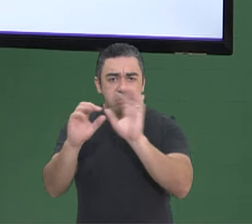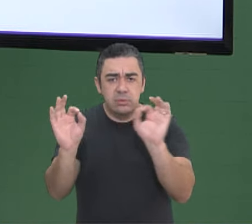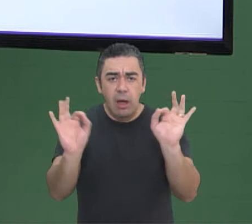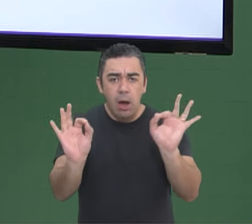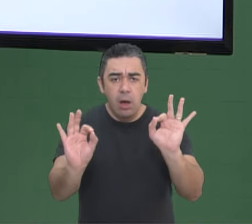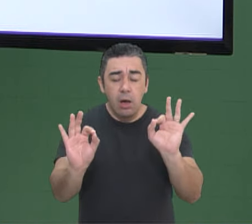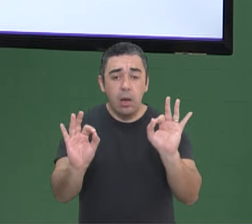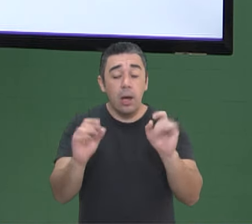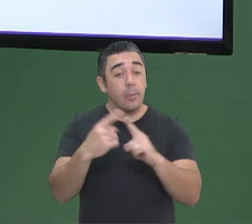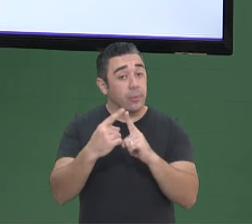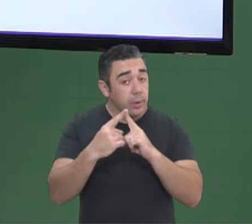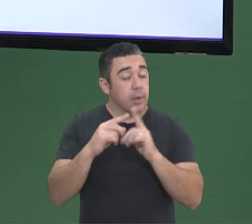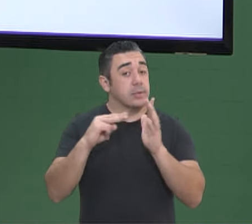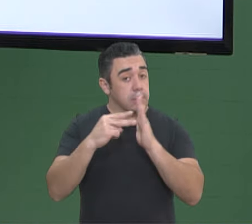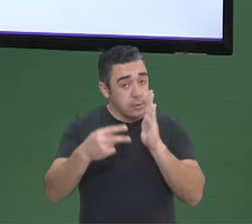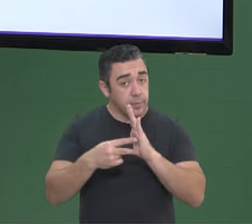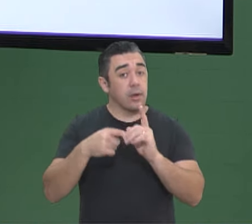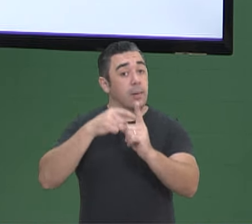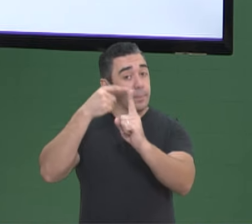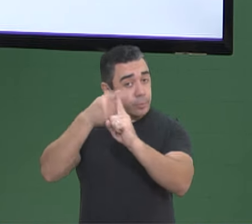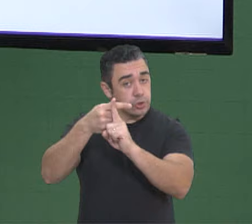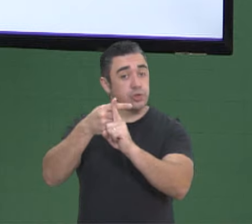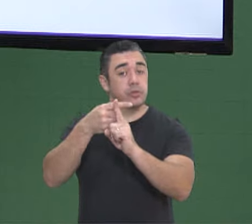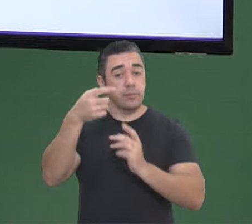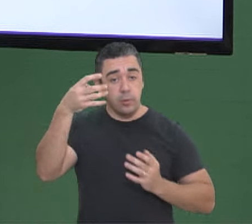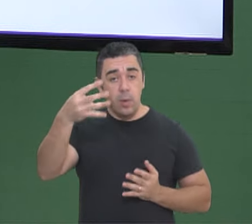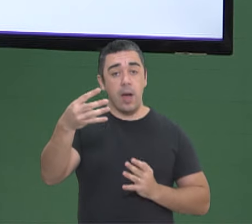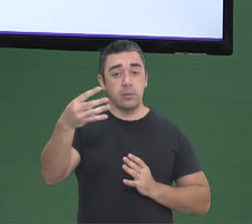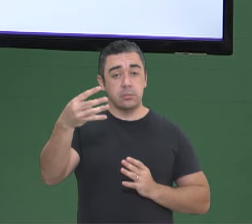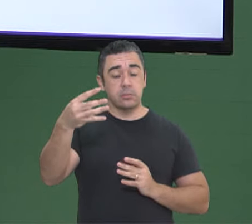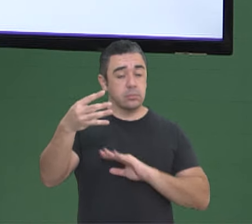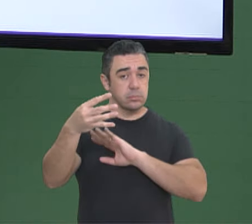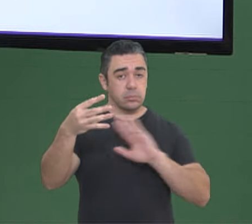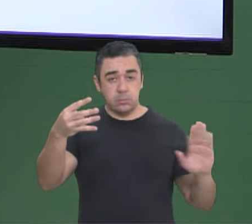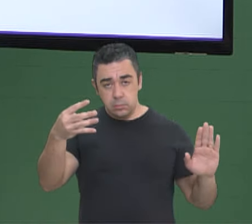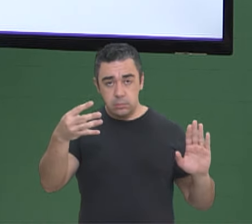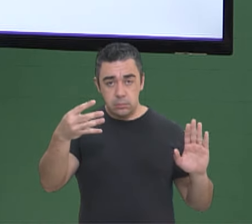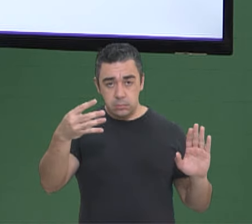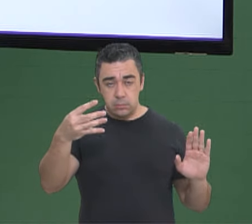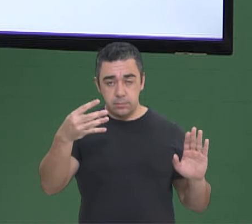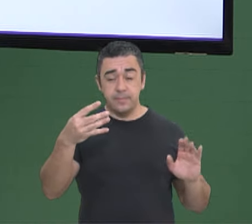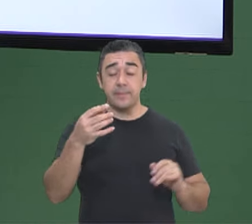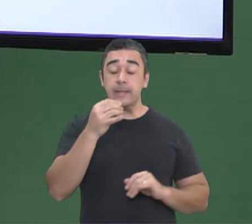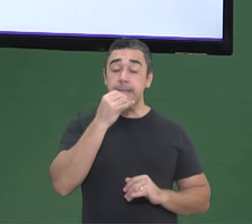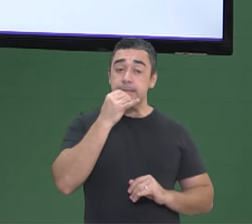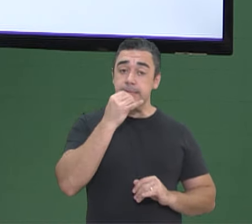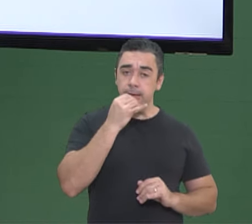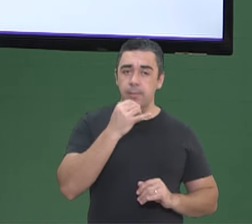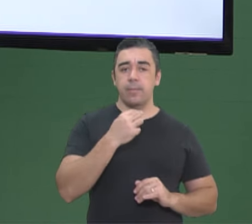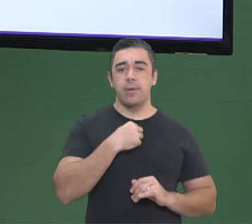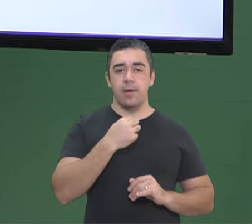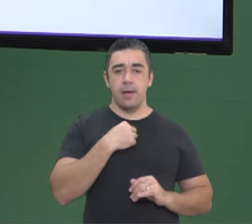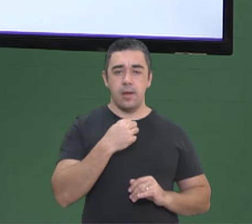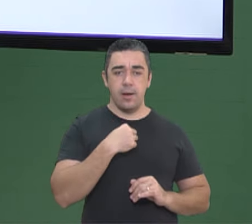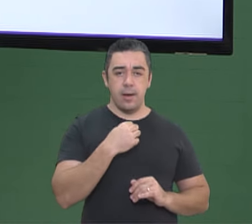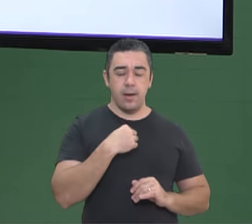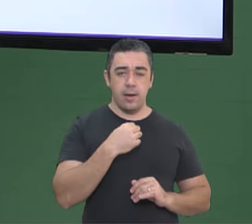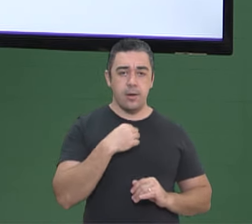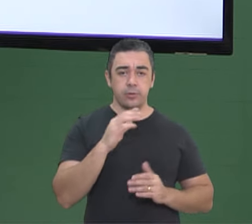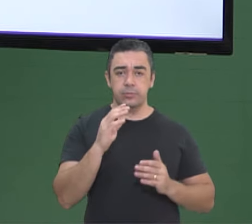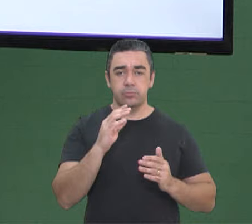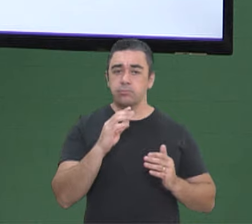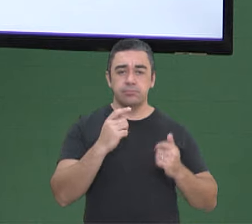conclusão que a gente tirou. E nesse exercício aqui, olha, sem parênteses, escrito tudo na forma